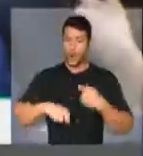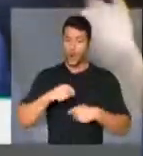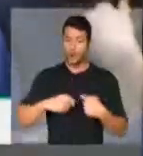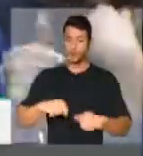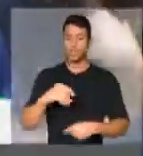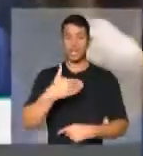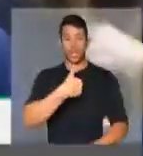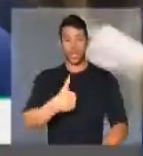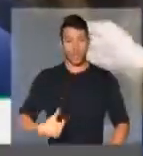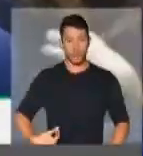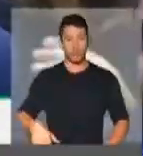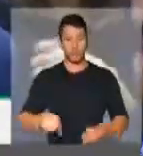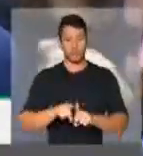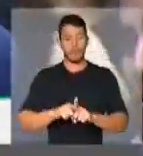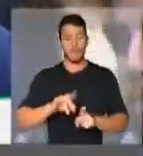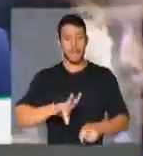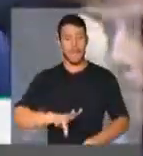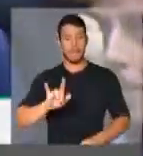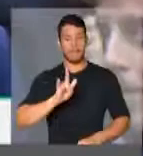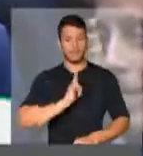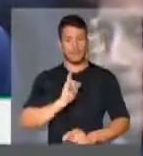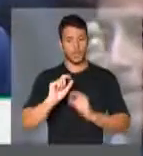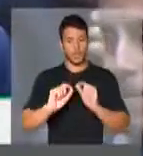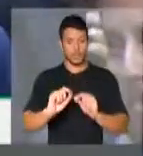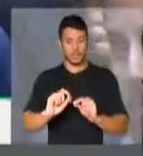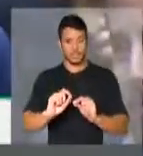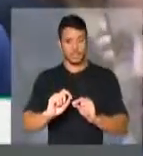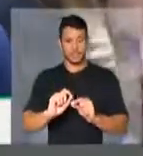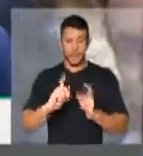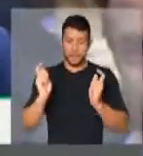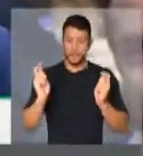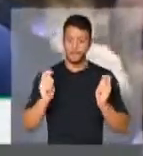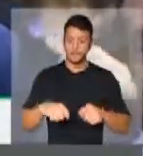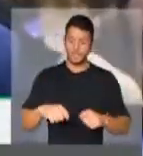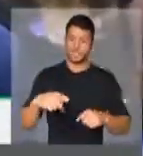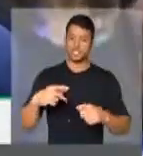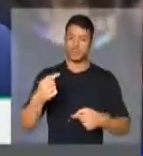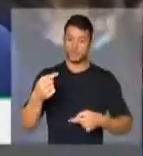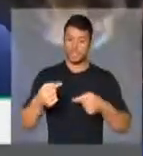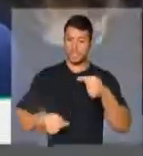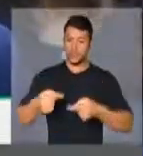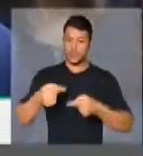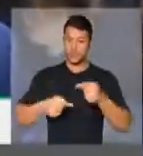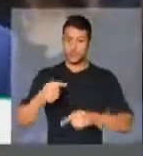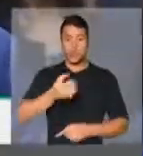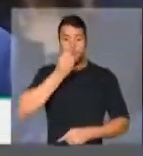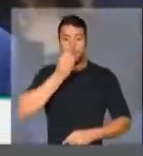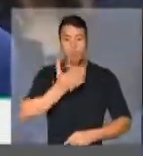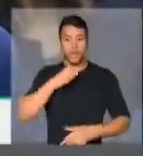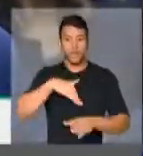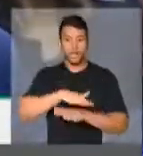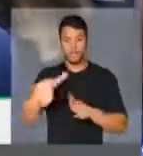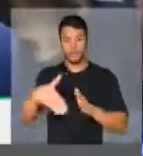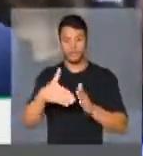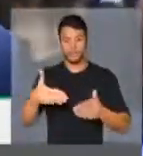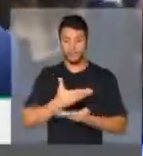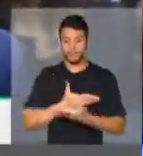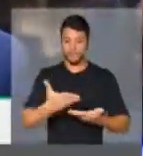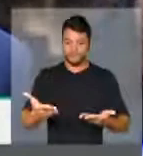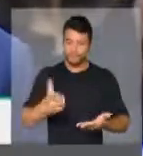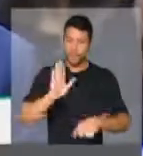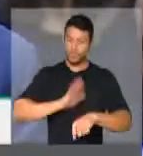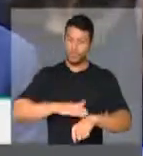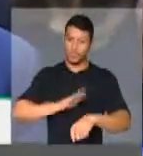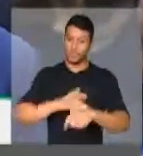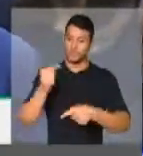Estado e está dando, consequentemente, uma condição de um debate que vai ser vantajoso para todos quando a gente chegar aqui